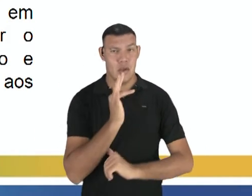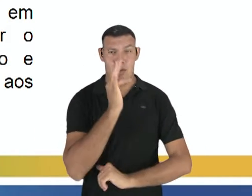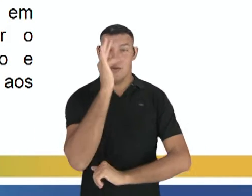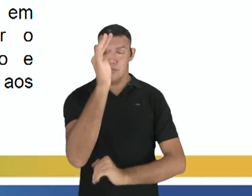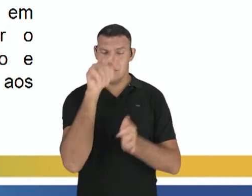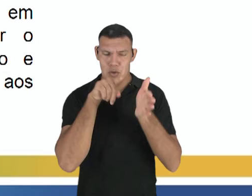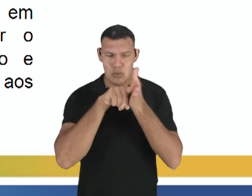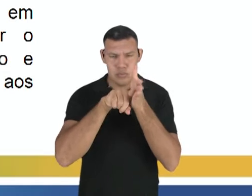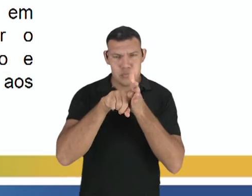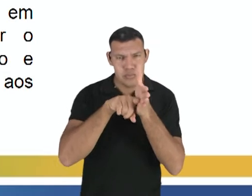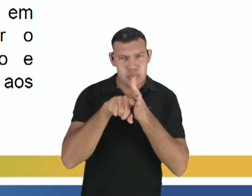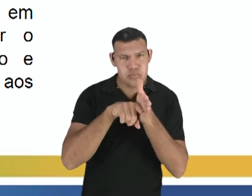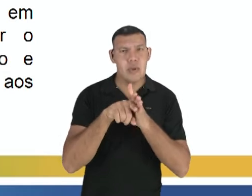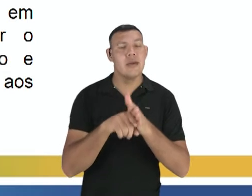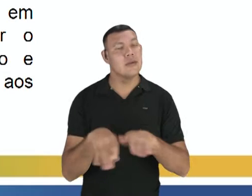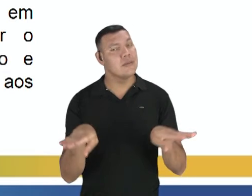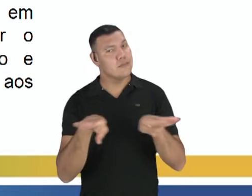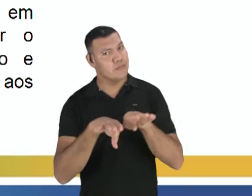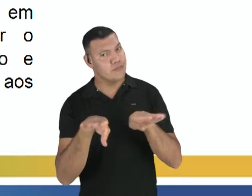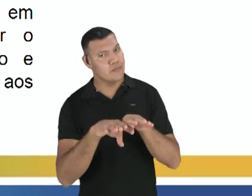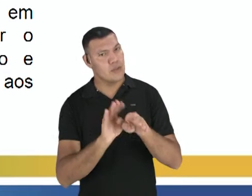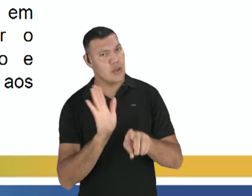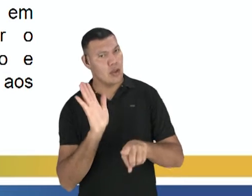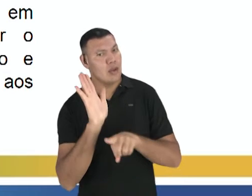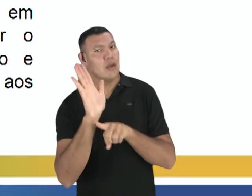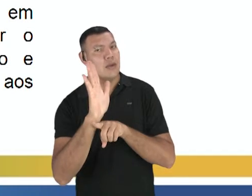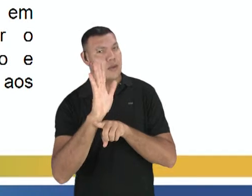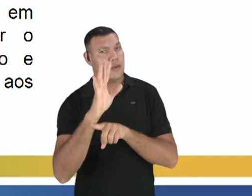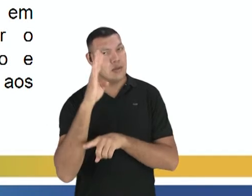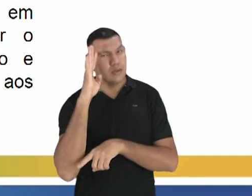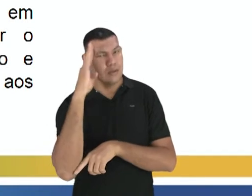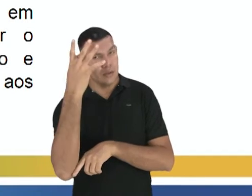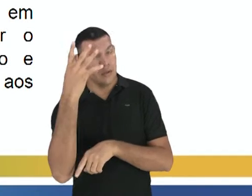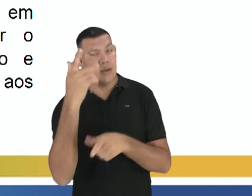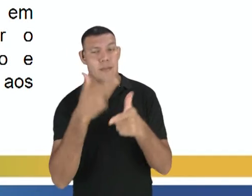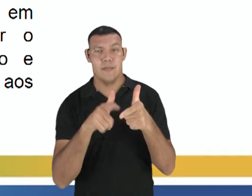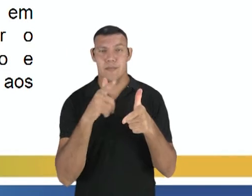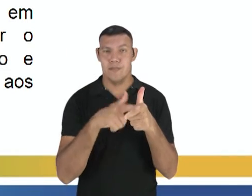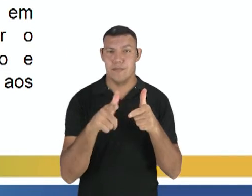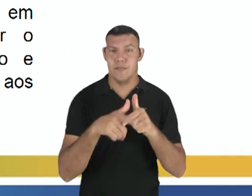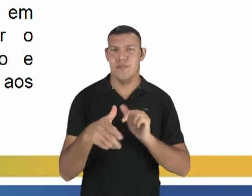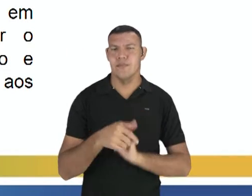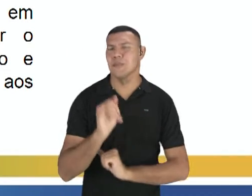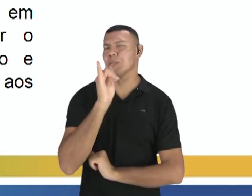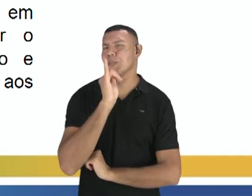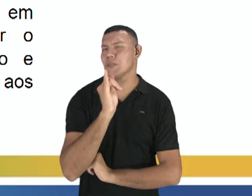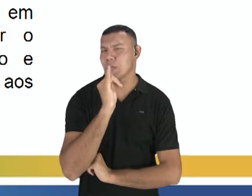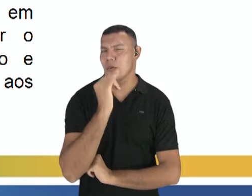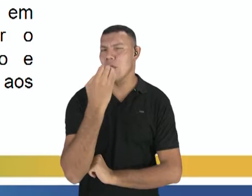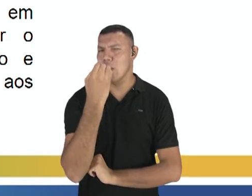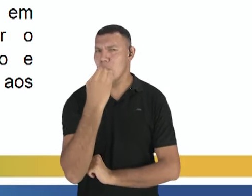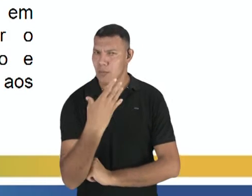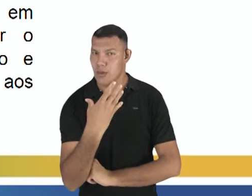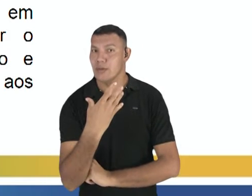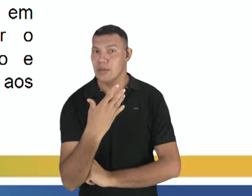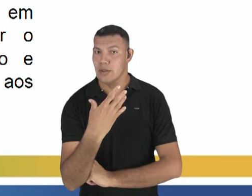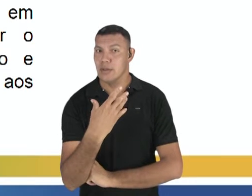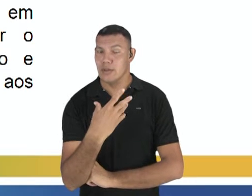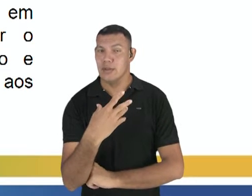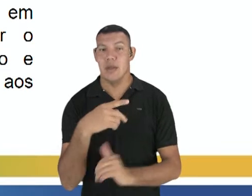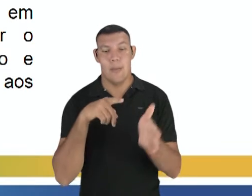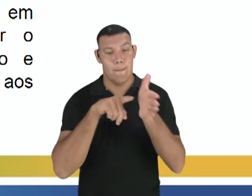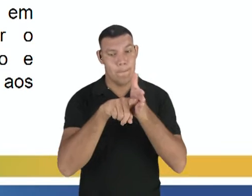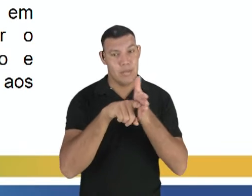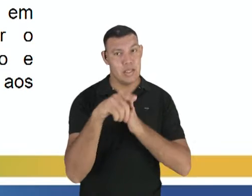futuros pesquisadores e, dessa forma, a ajudar a resolver certos problemas. Um exemplo bem interessante para se dar sobre a